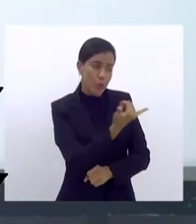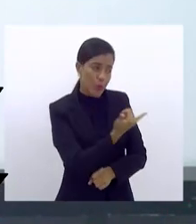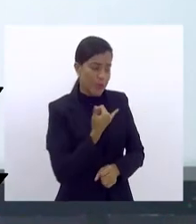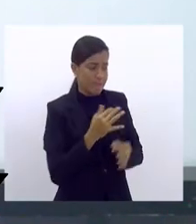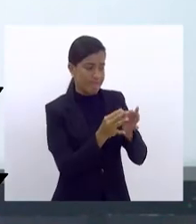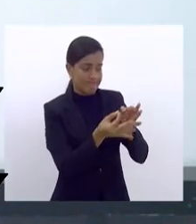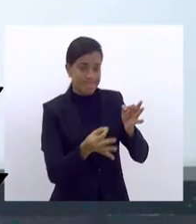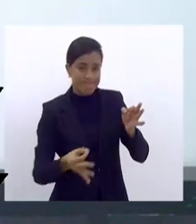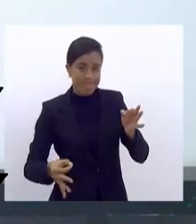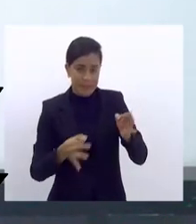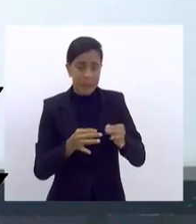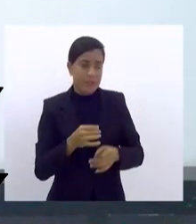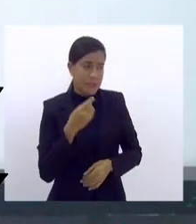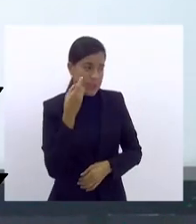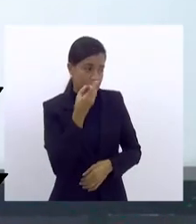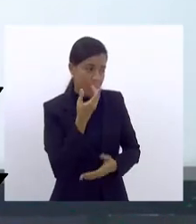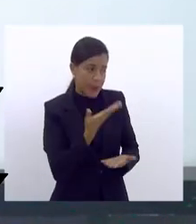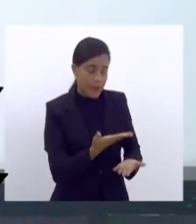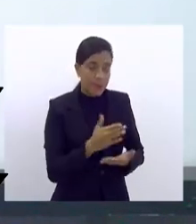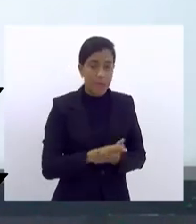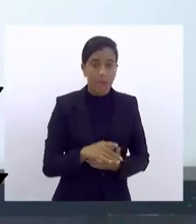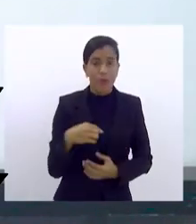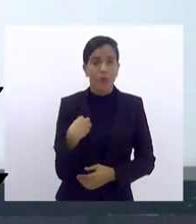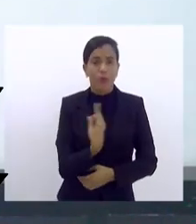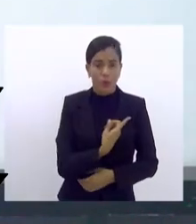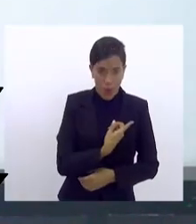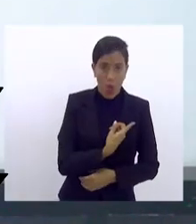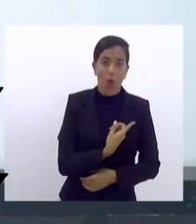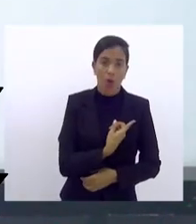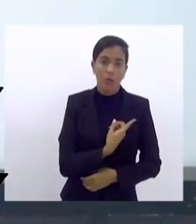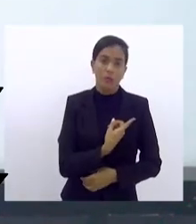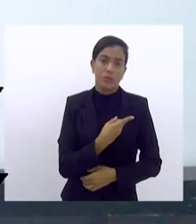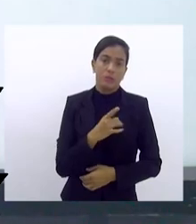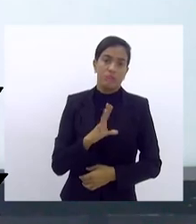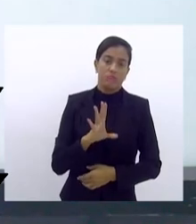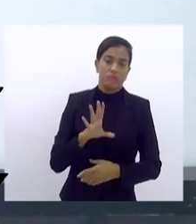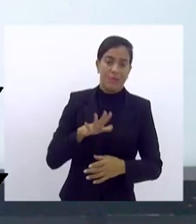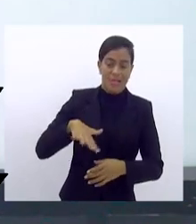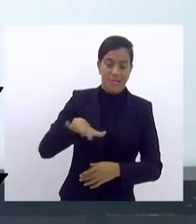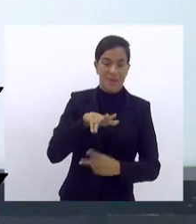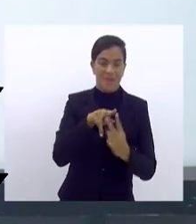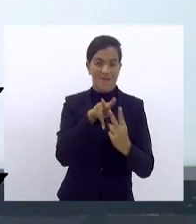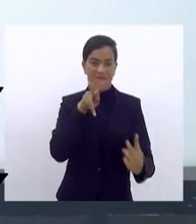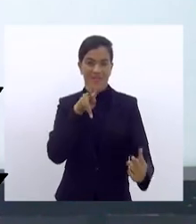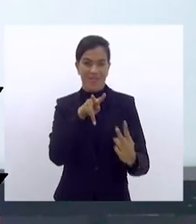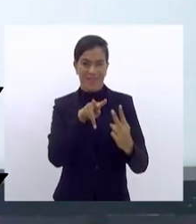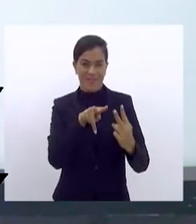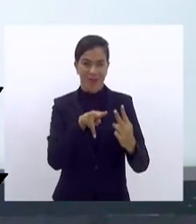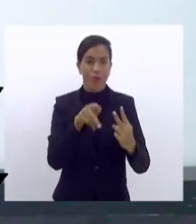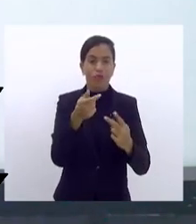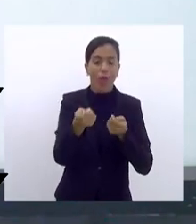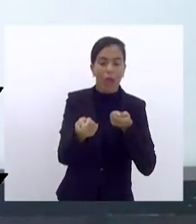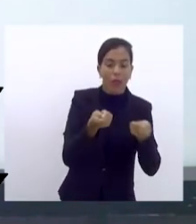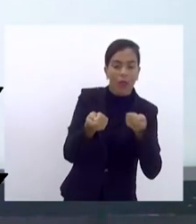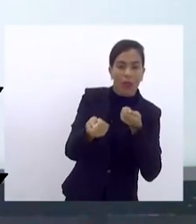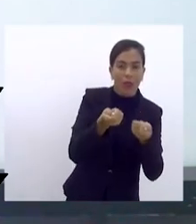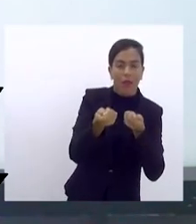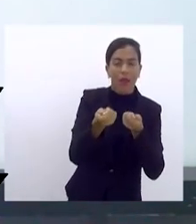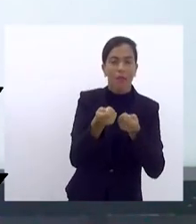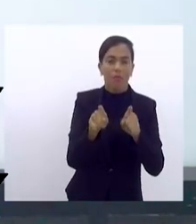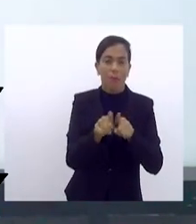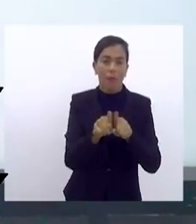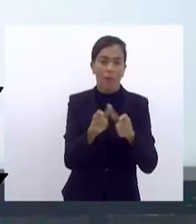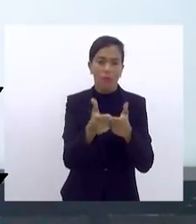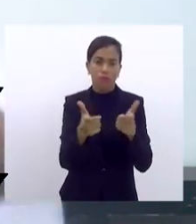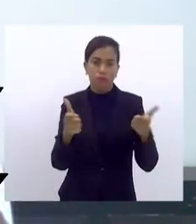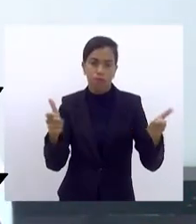alongar deputado nós com o ambiente da virtualidade desregulado e com o aumento cada